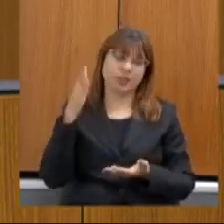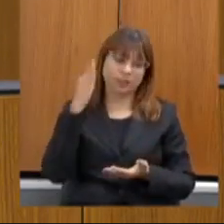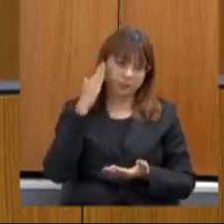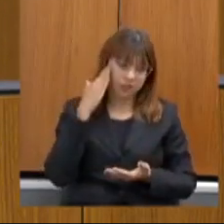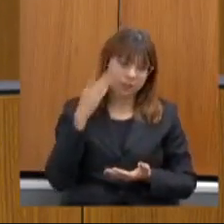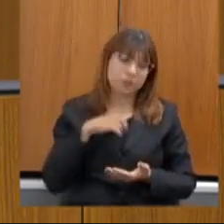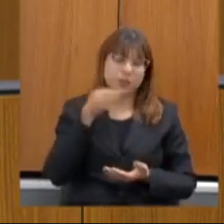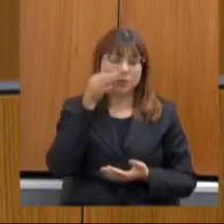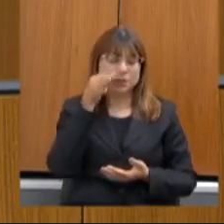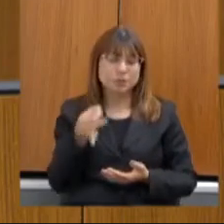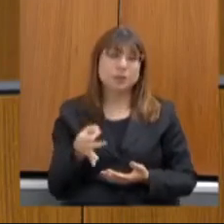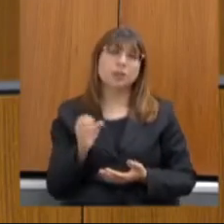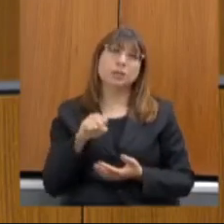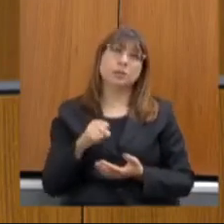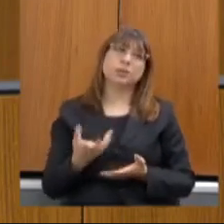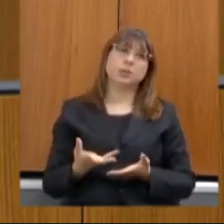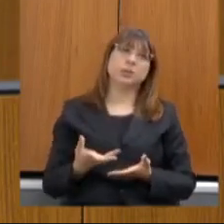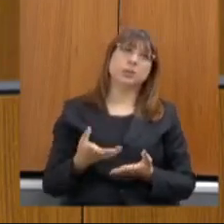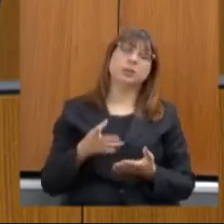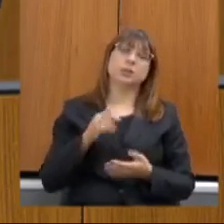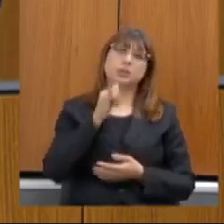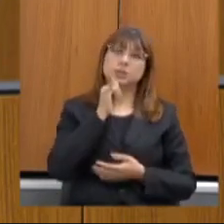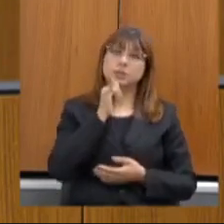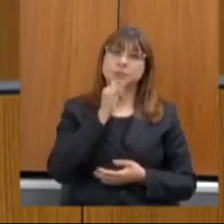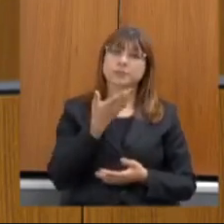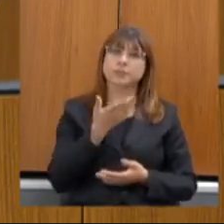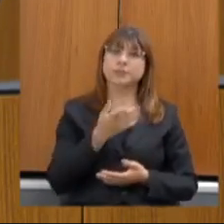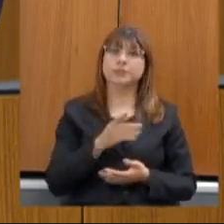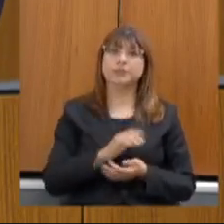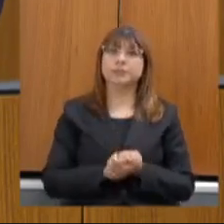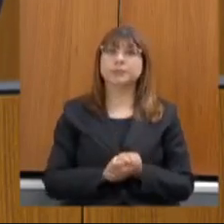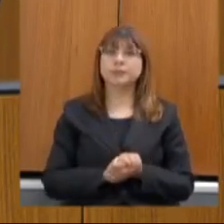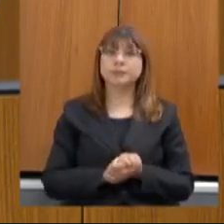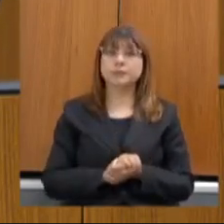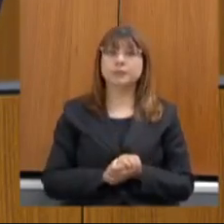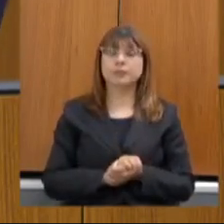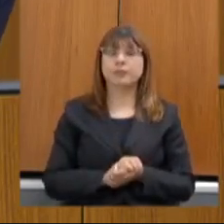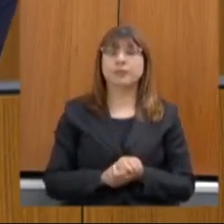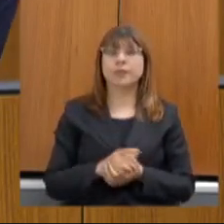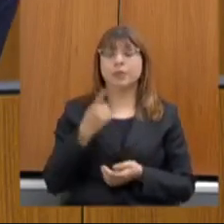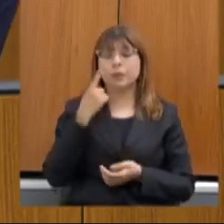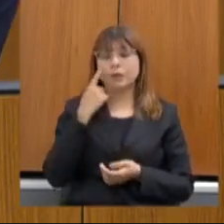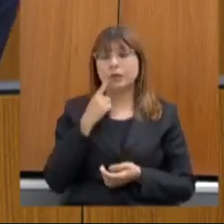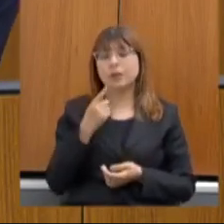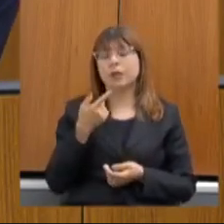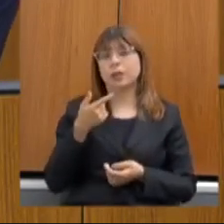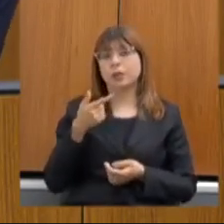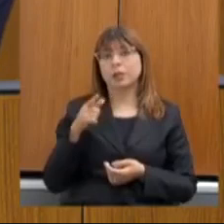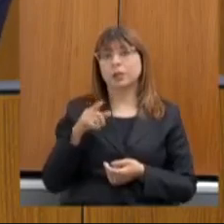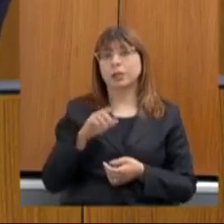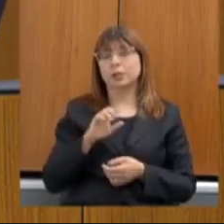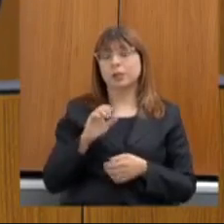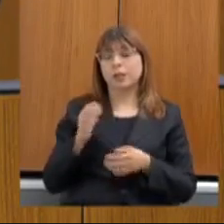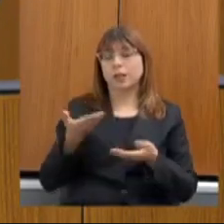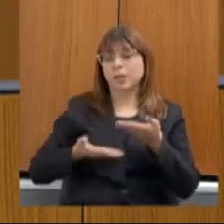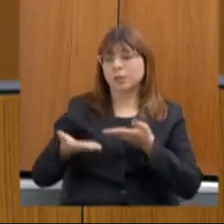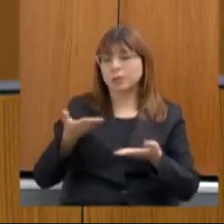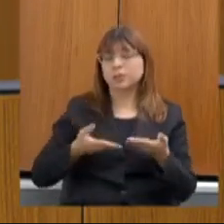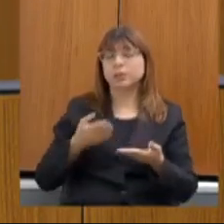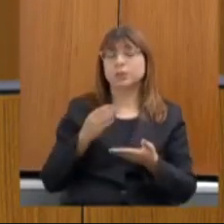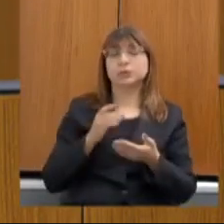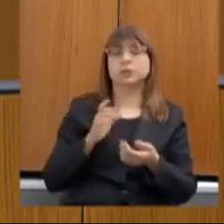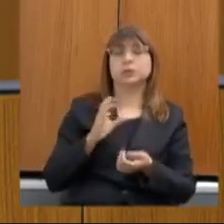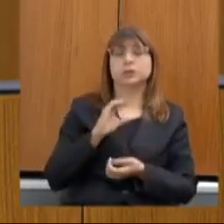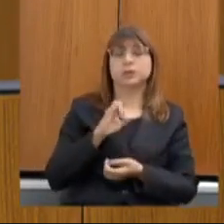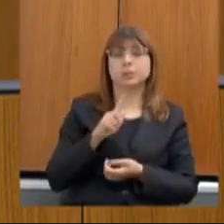tem dado inclusive na com Sebastian letras e depois que ele foi para se liga e o quanto que melhorou esse contato deputados e